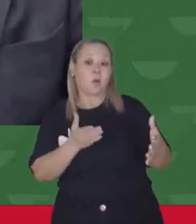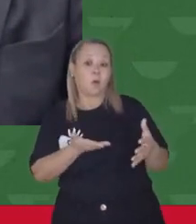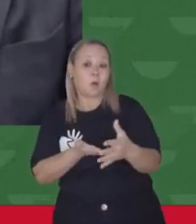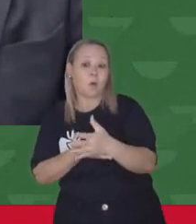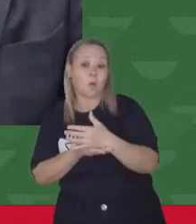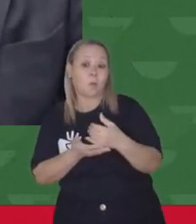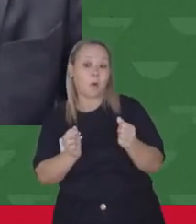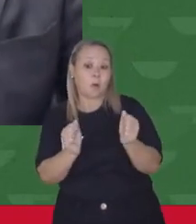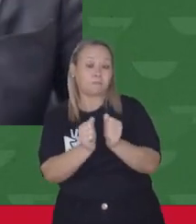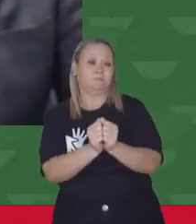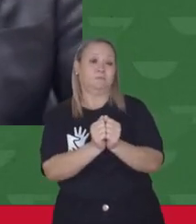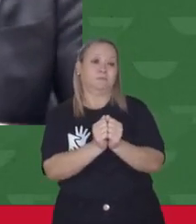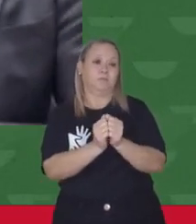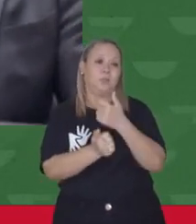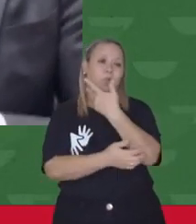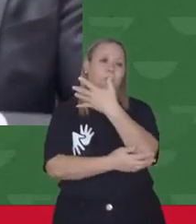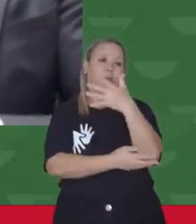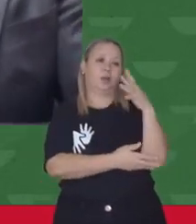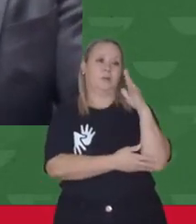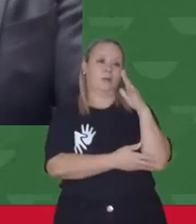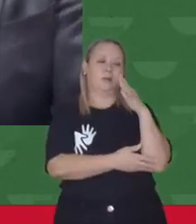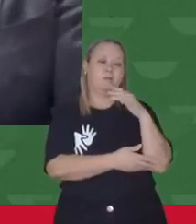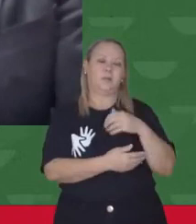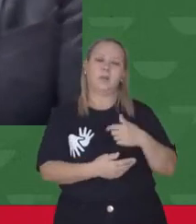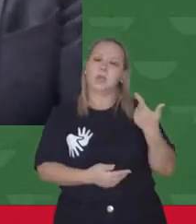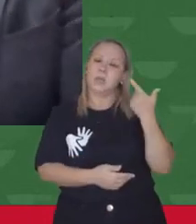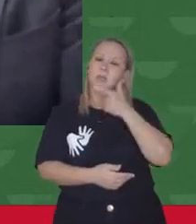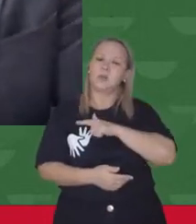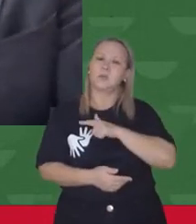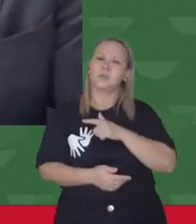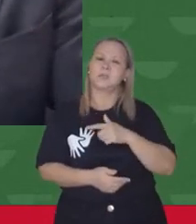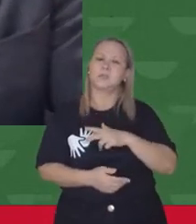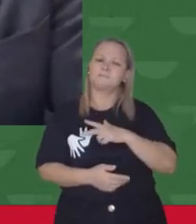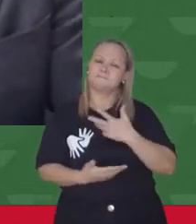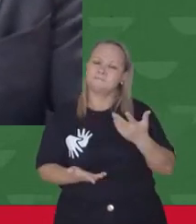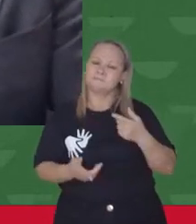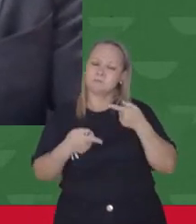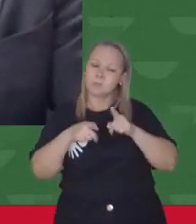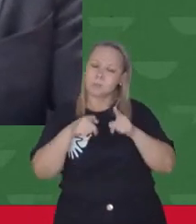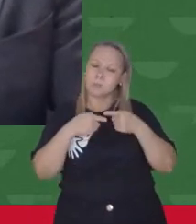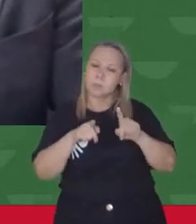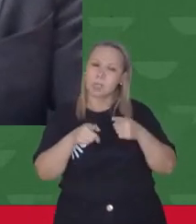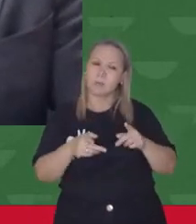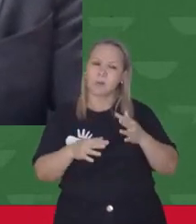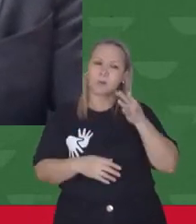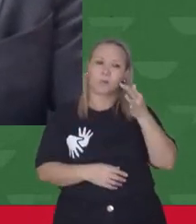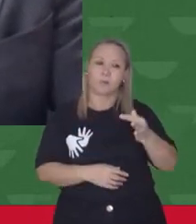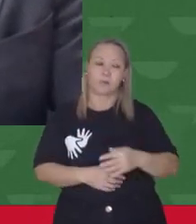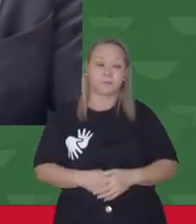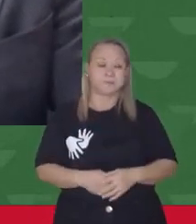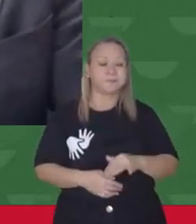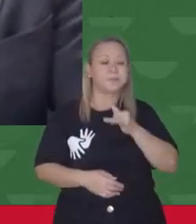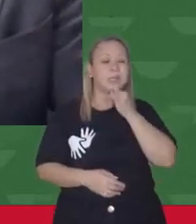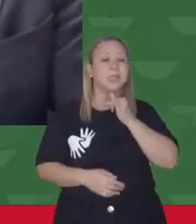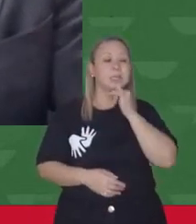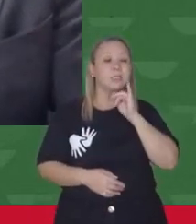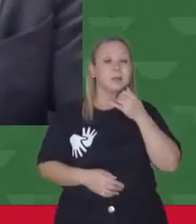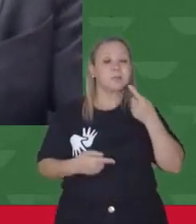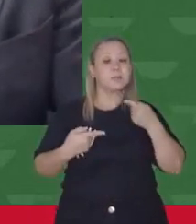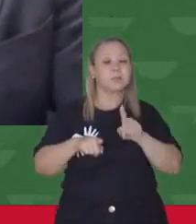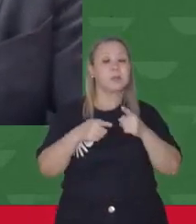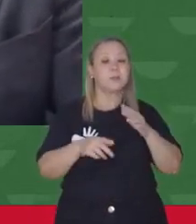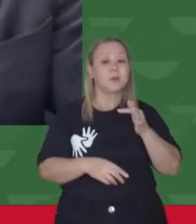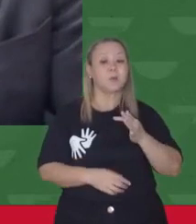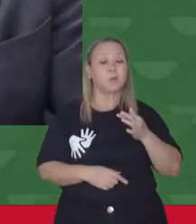o futuro, os desafios do futuro. Vamos dar mais um exemplo aqui. O desafio do trabalho no futuro não